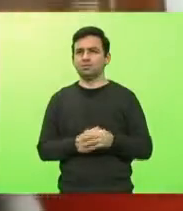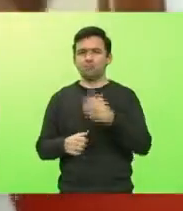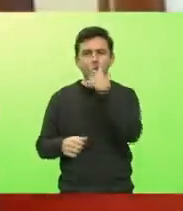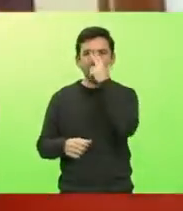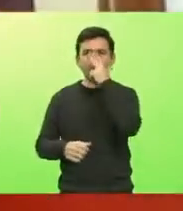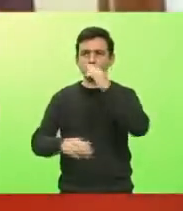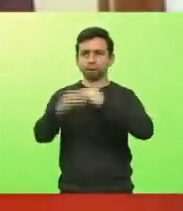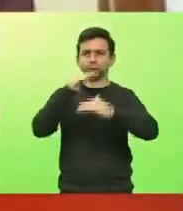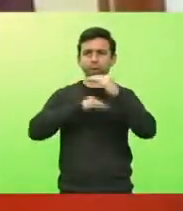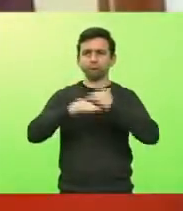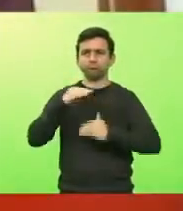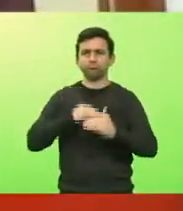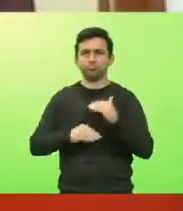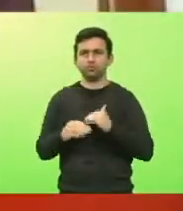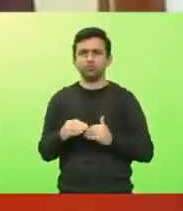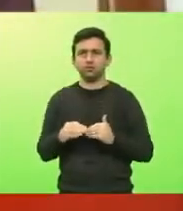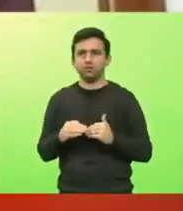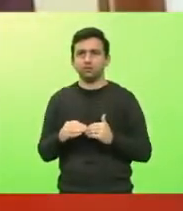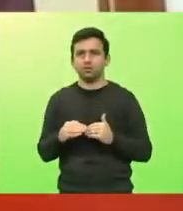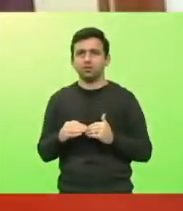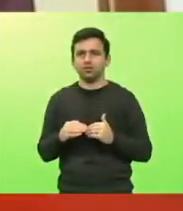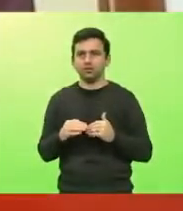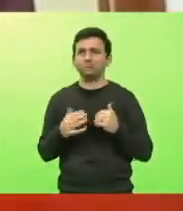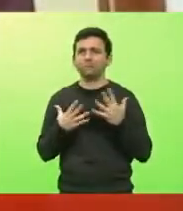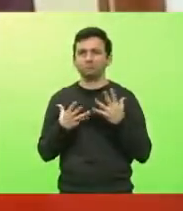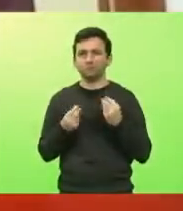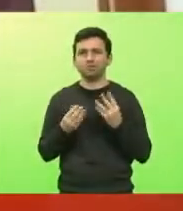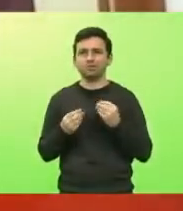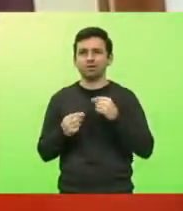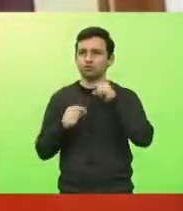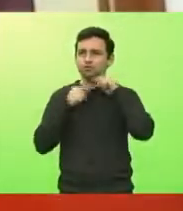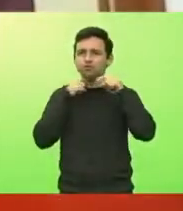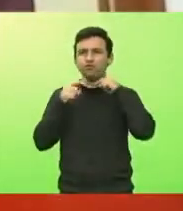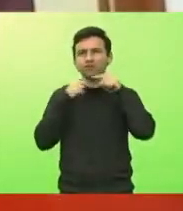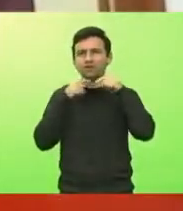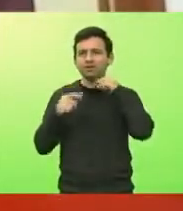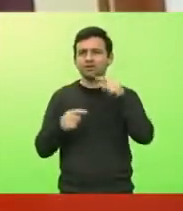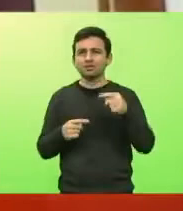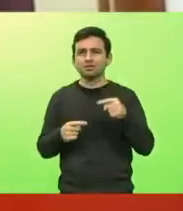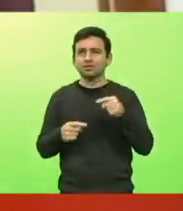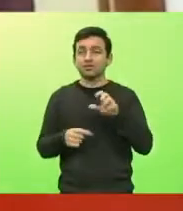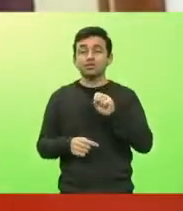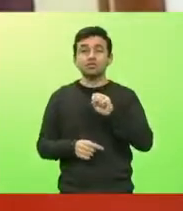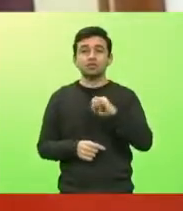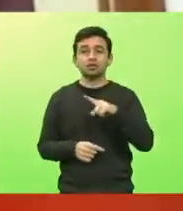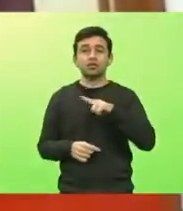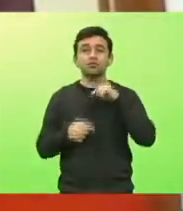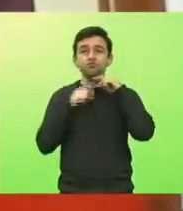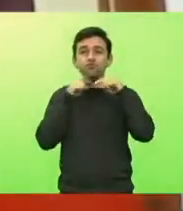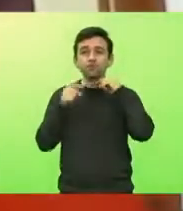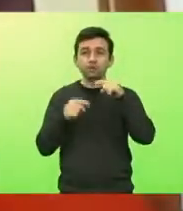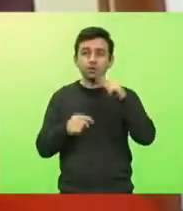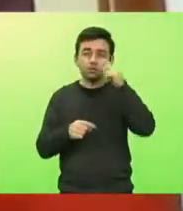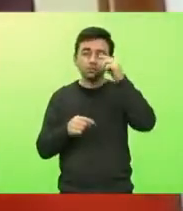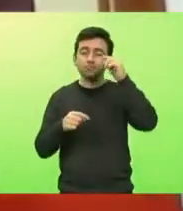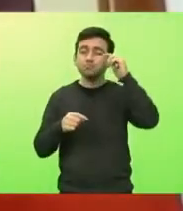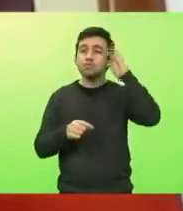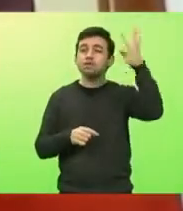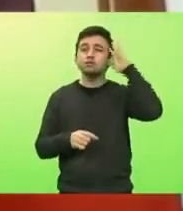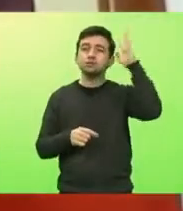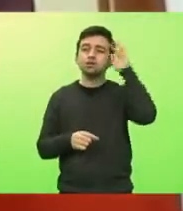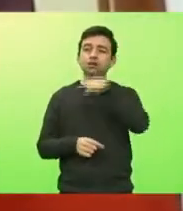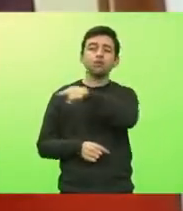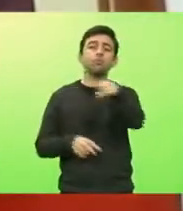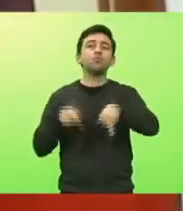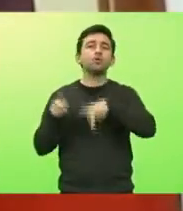trás? Não dá para entender. É muita, muita dúvida. Se nós temos essa dúvida, imagina o nosso povo.